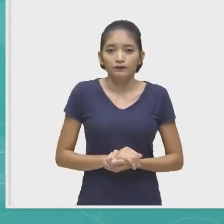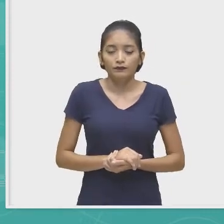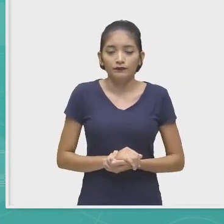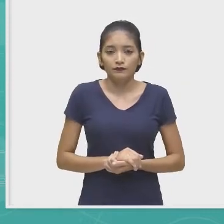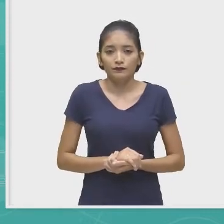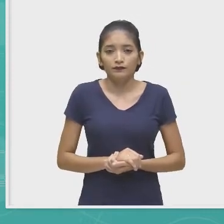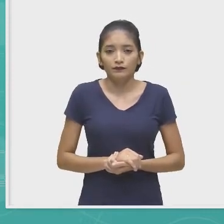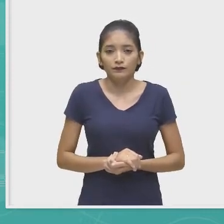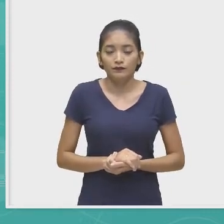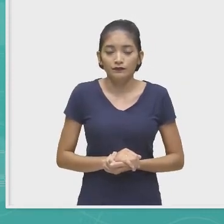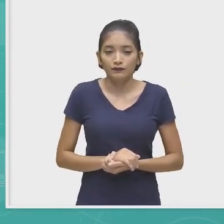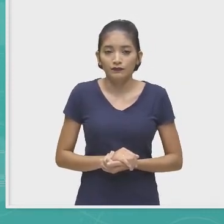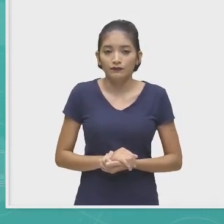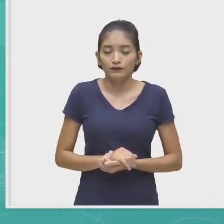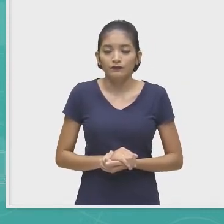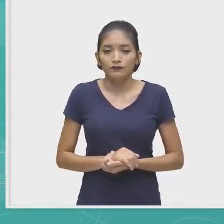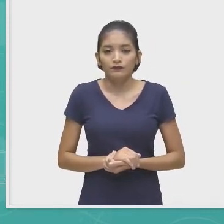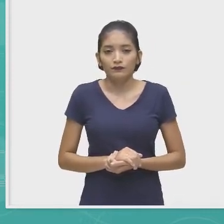E